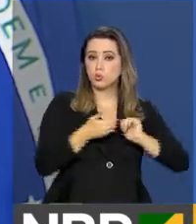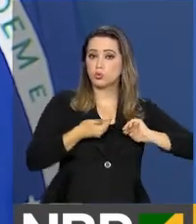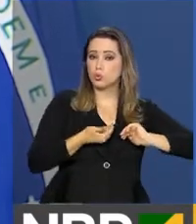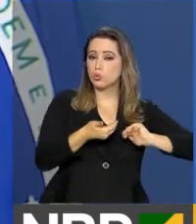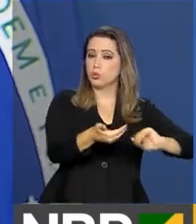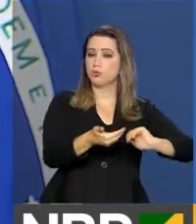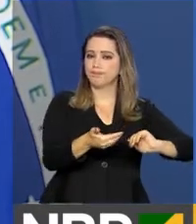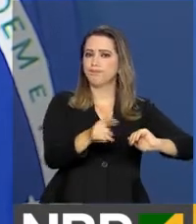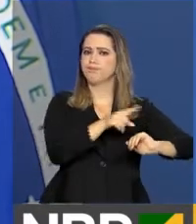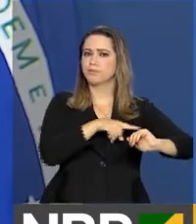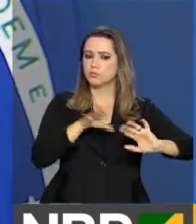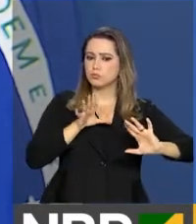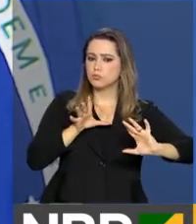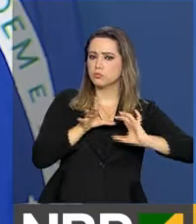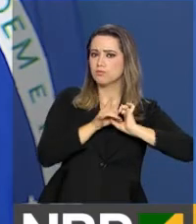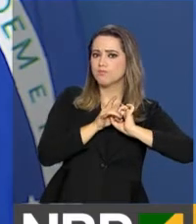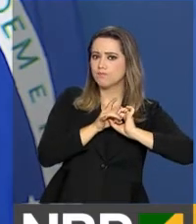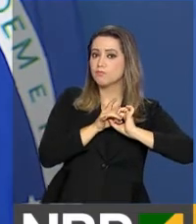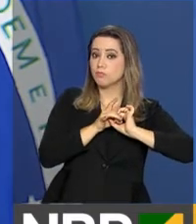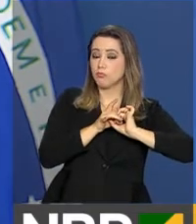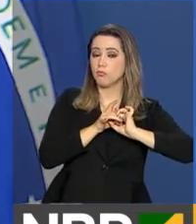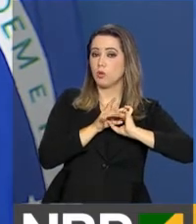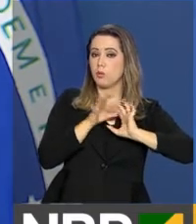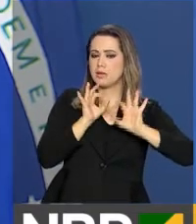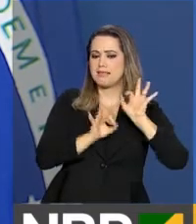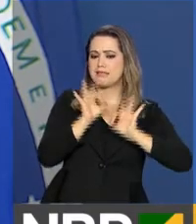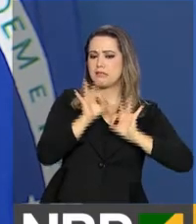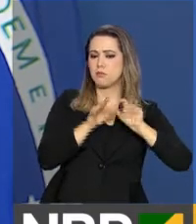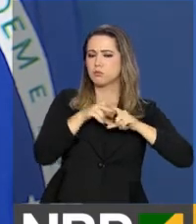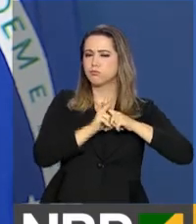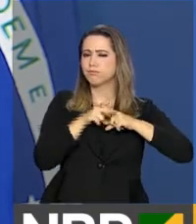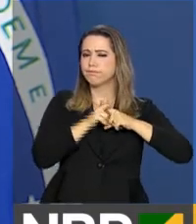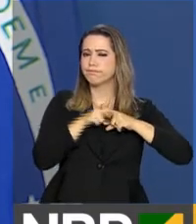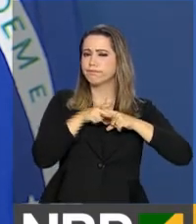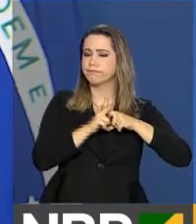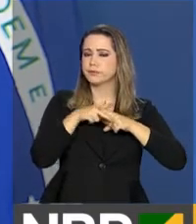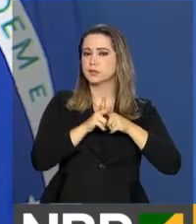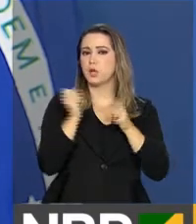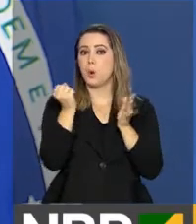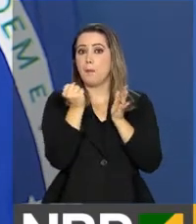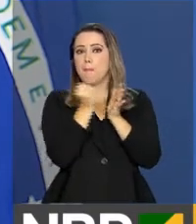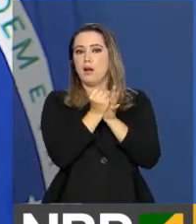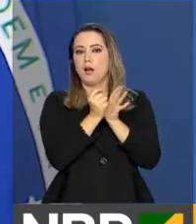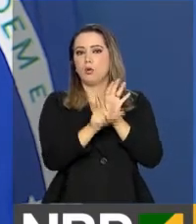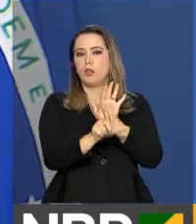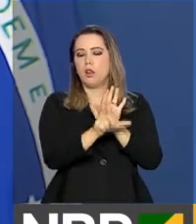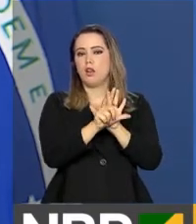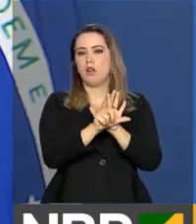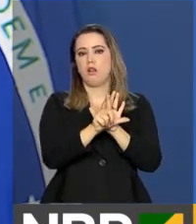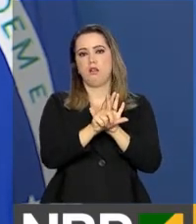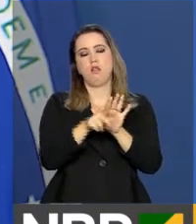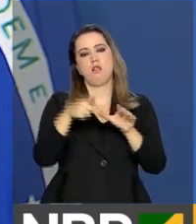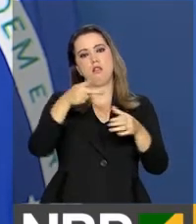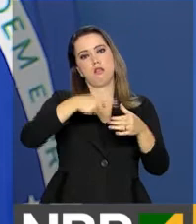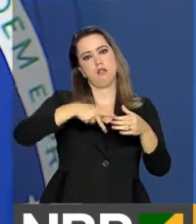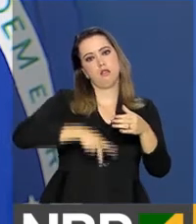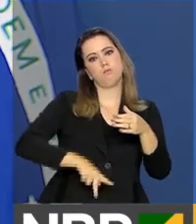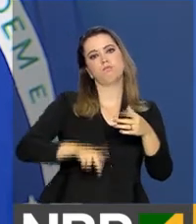para consertar o marco regulatório da exploração de petróleo